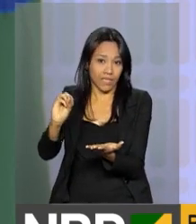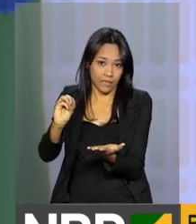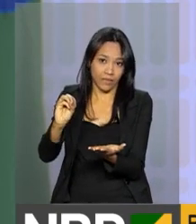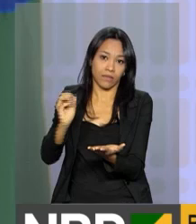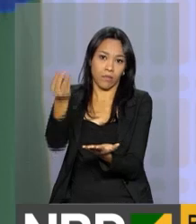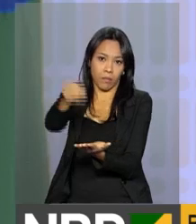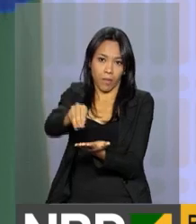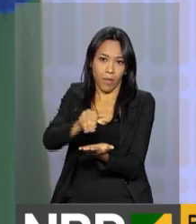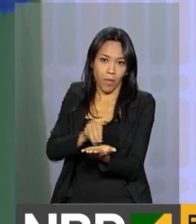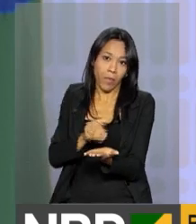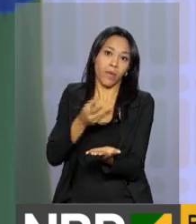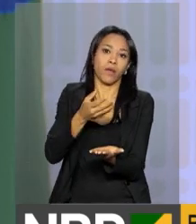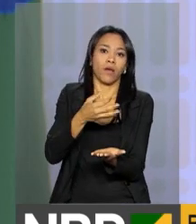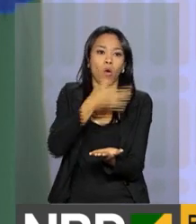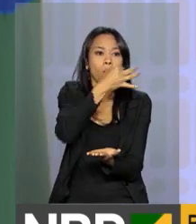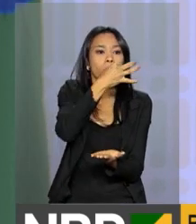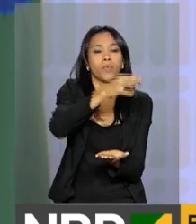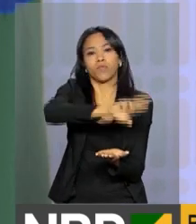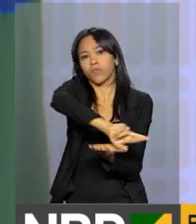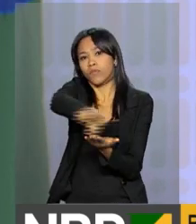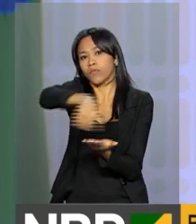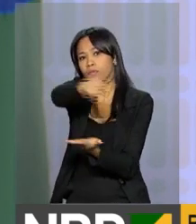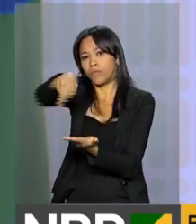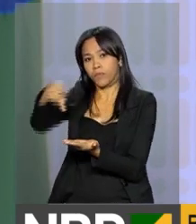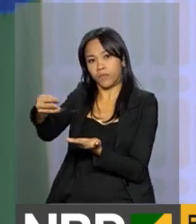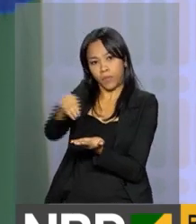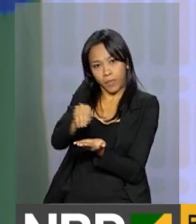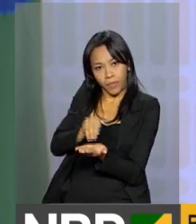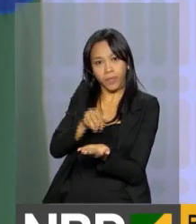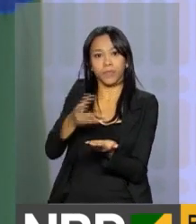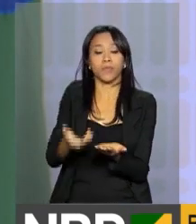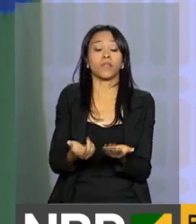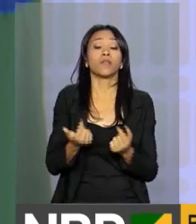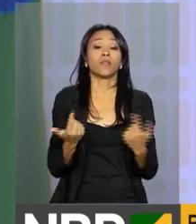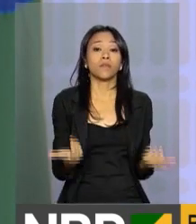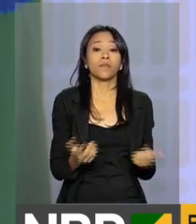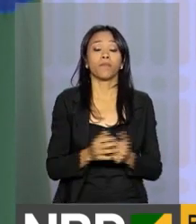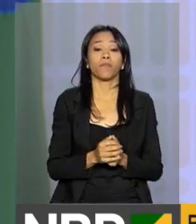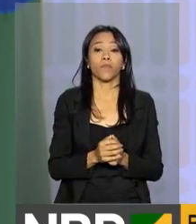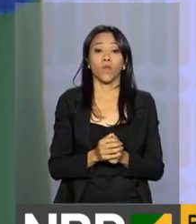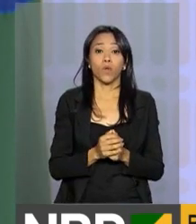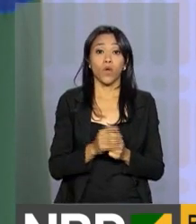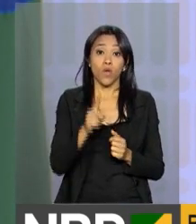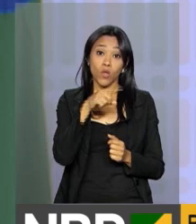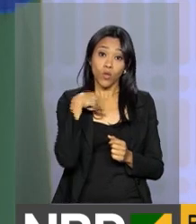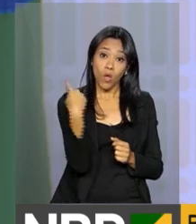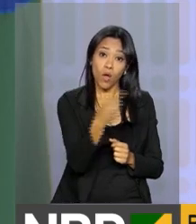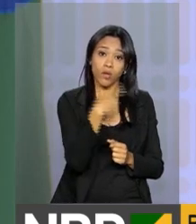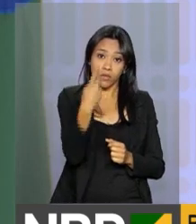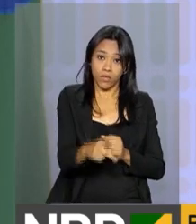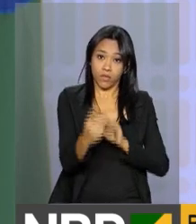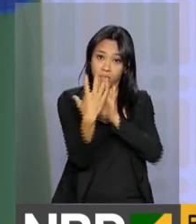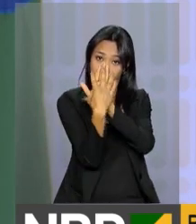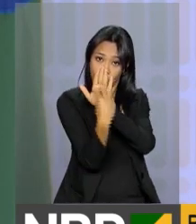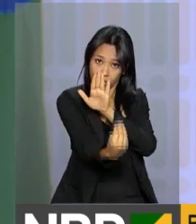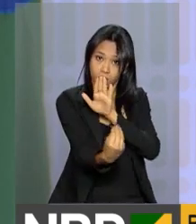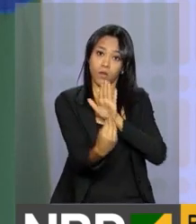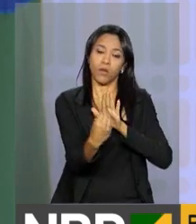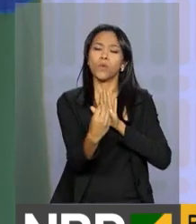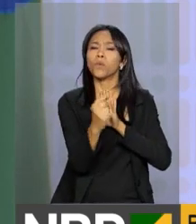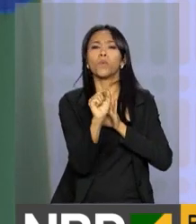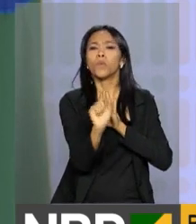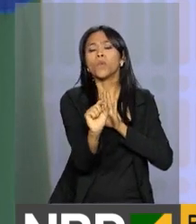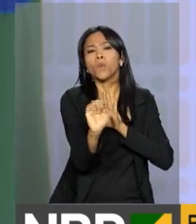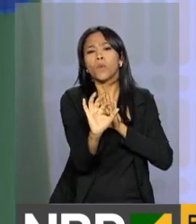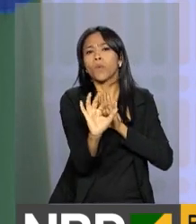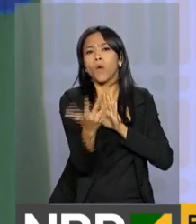a esse critério. O modelo que todos adotamos tem como